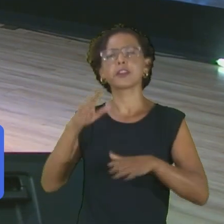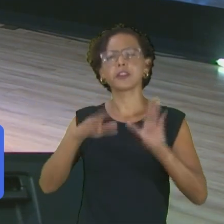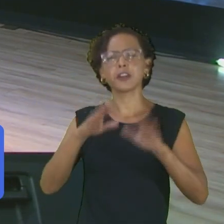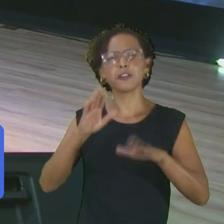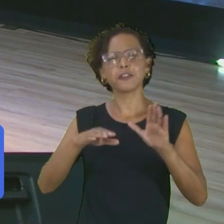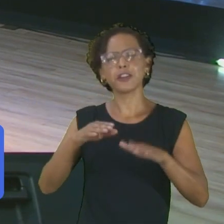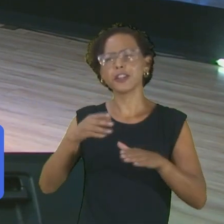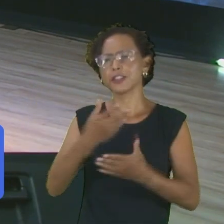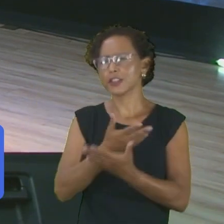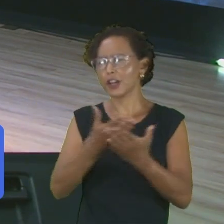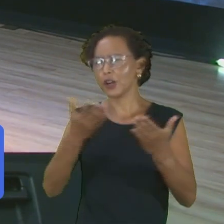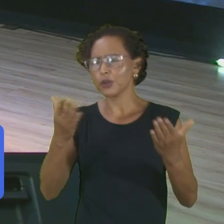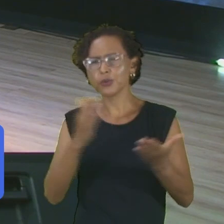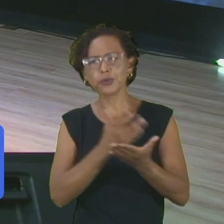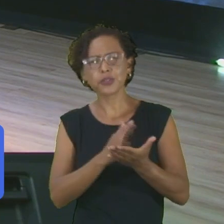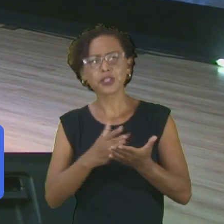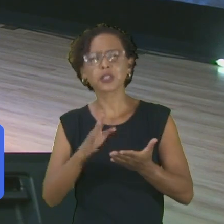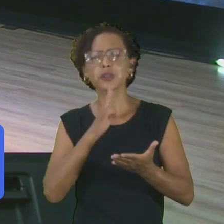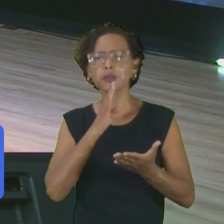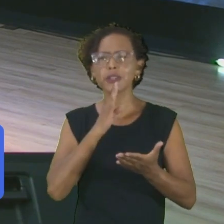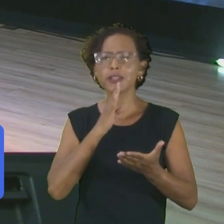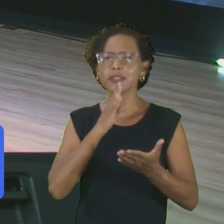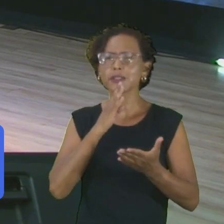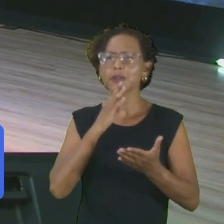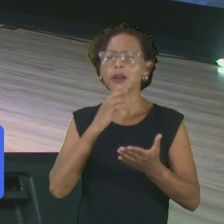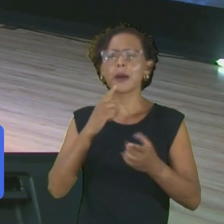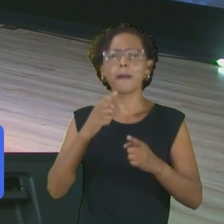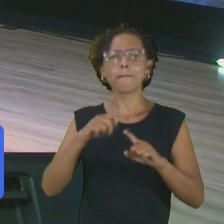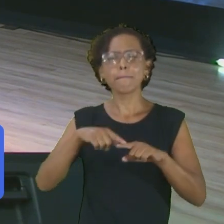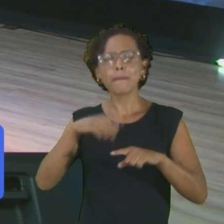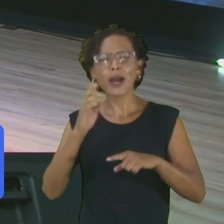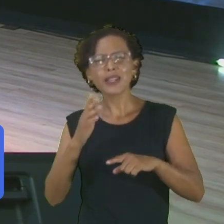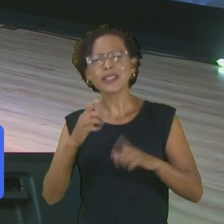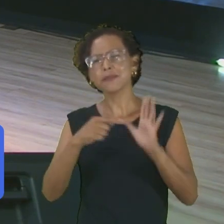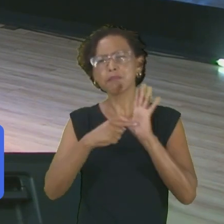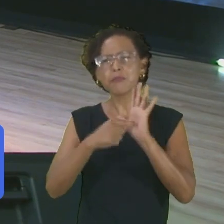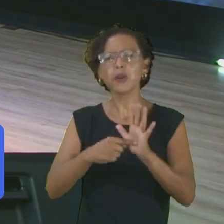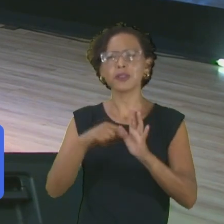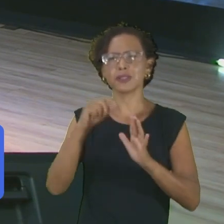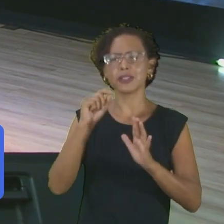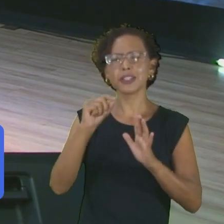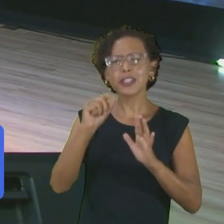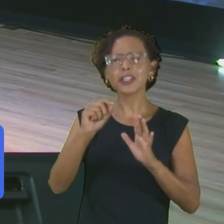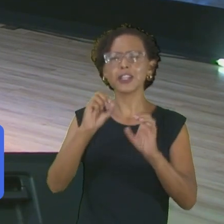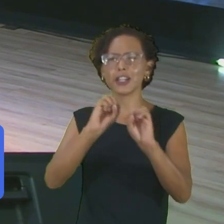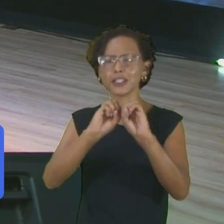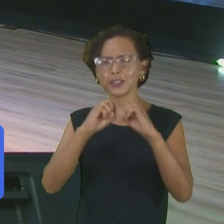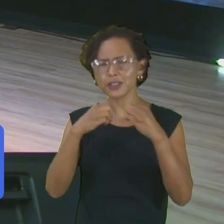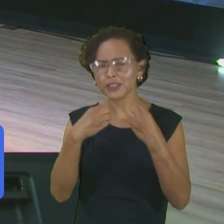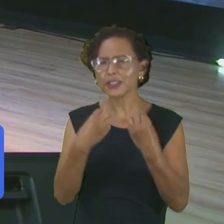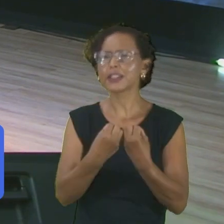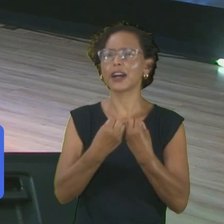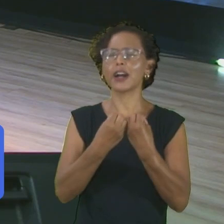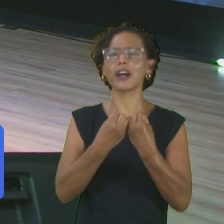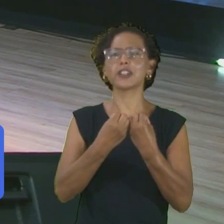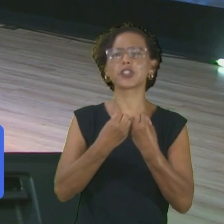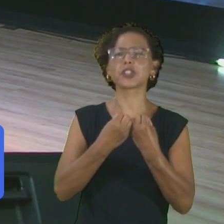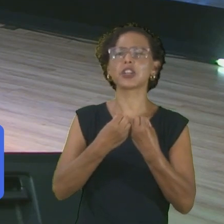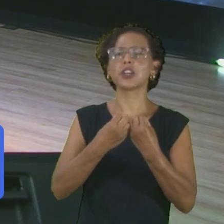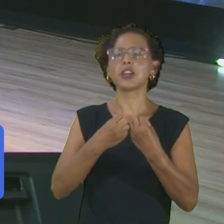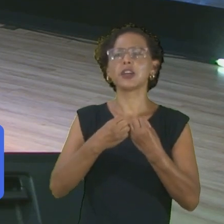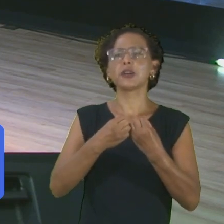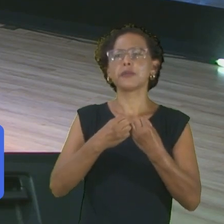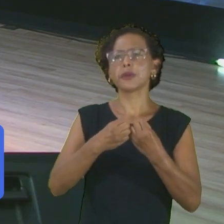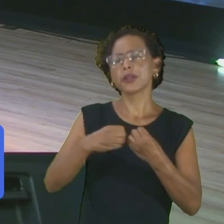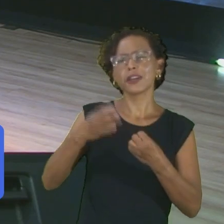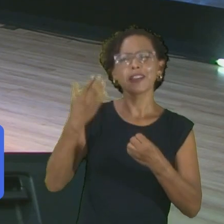pessoas aqui já leram este livro, é uma crítica à sociedade. Esse escritor, ele imaginou uma sociedade